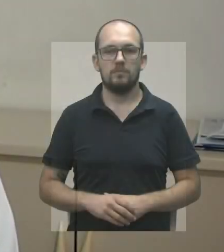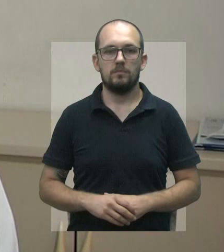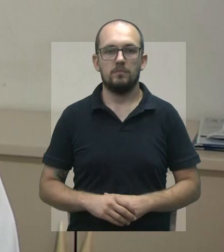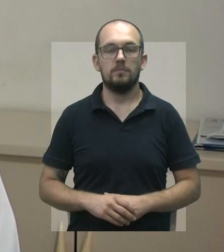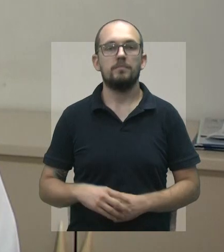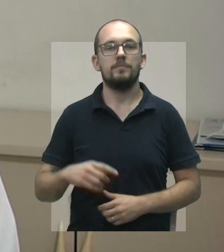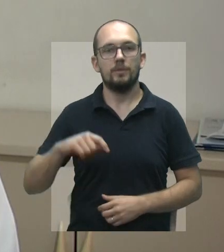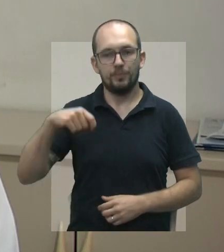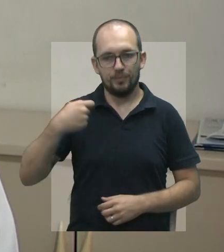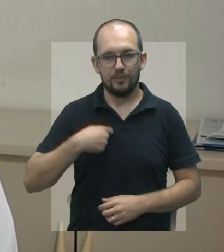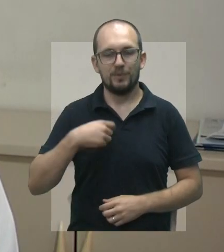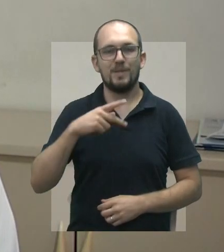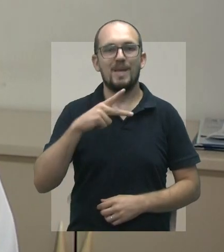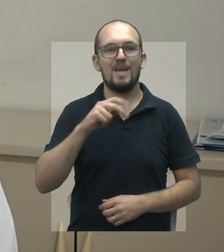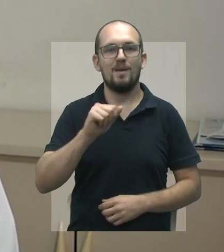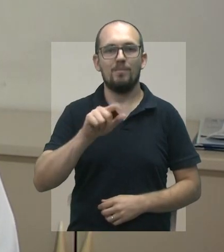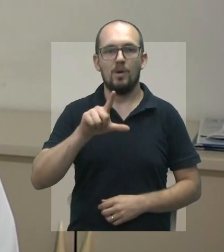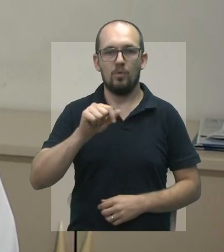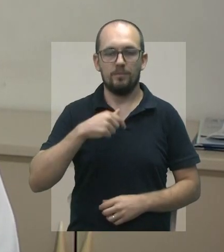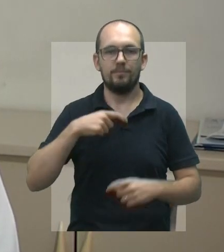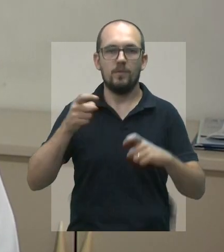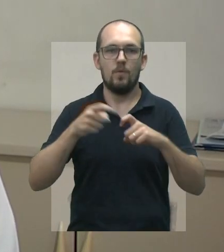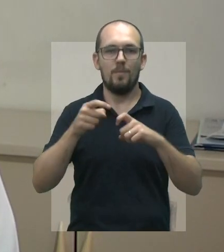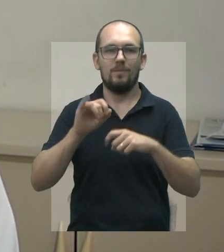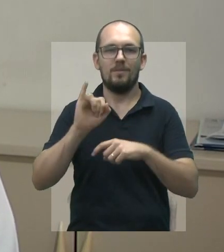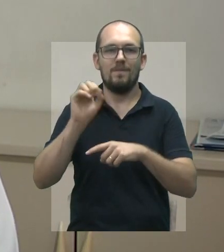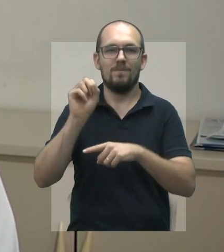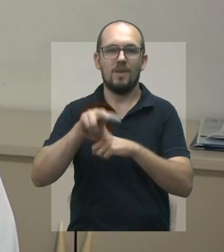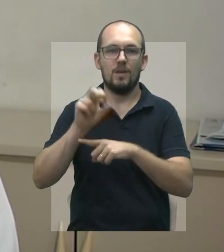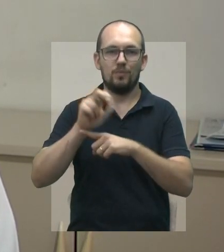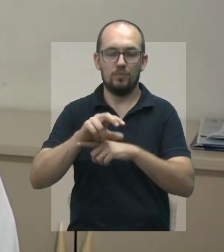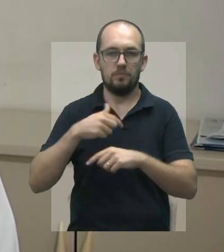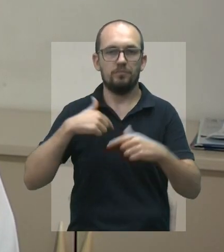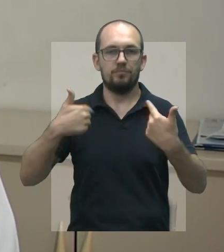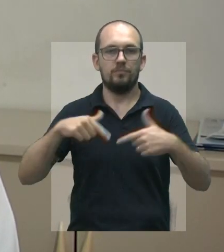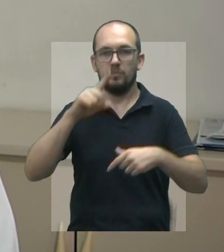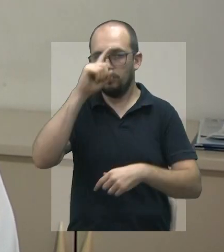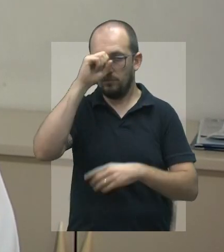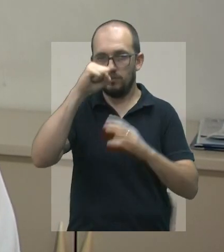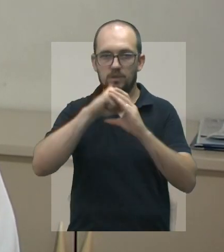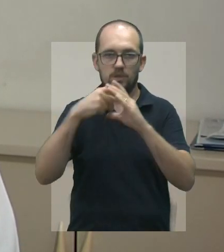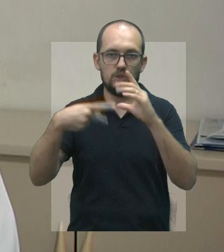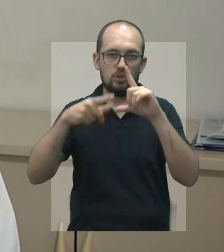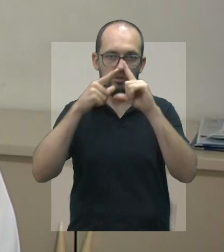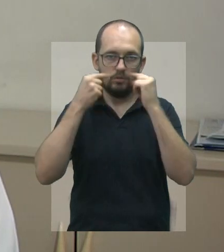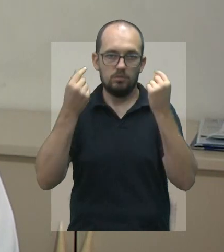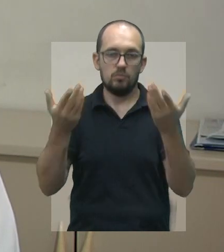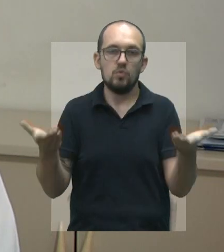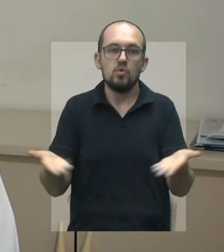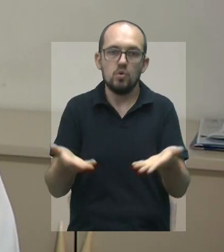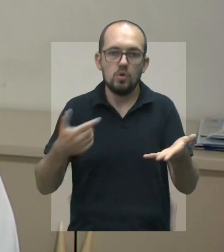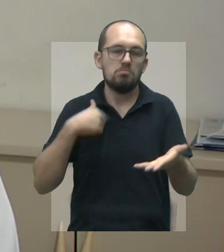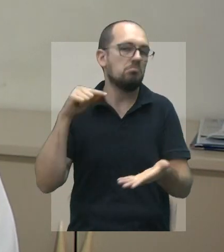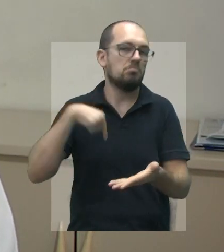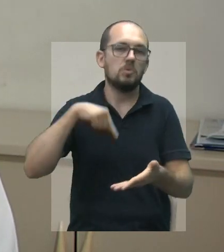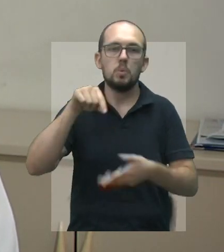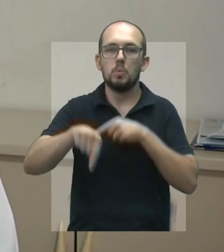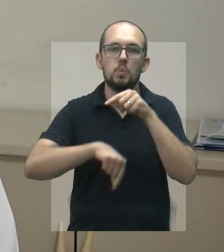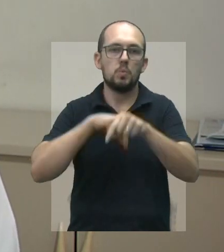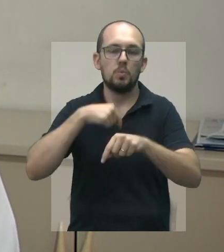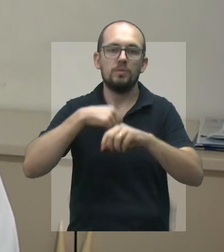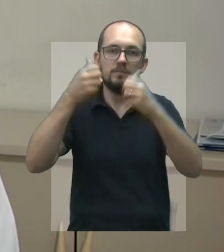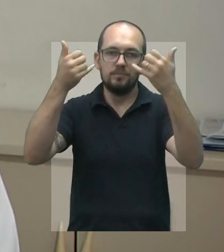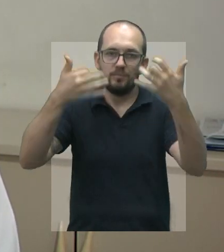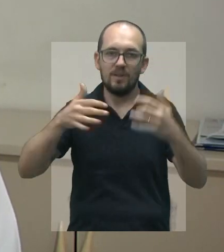Eu sou a doutora Paula, sou infectologista, trabalho na Santa Casa de Jaú e hoje nós vamos falar um pouco sobre